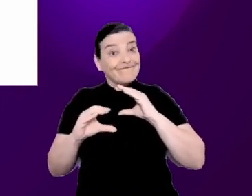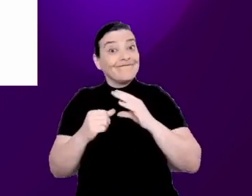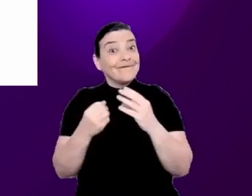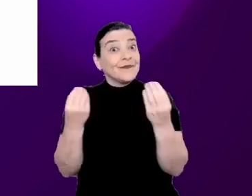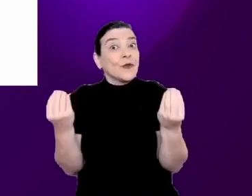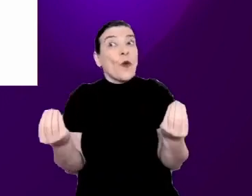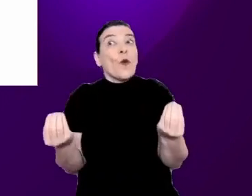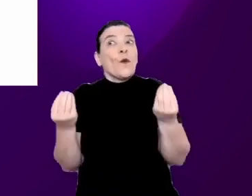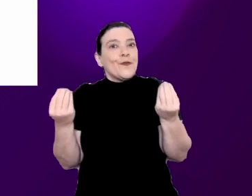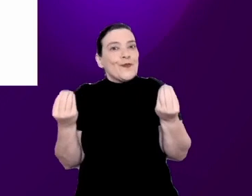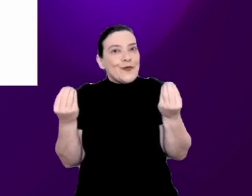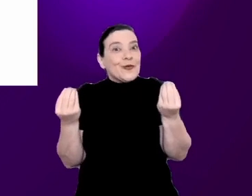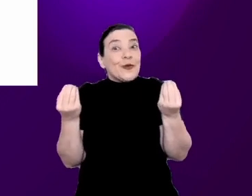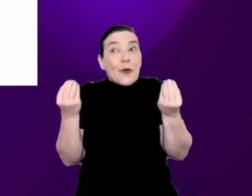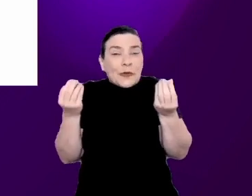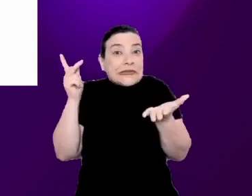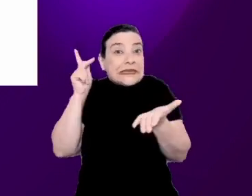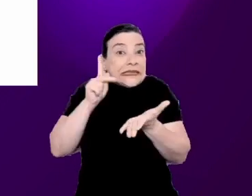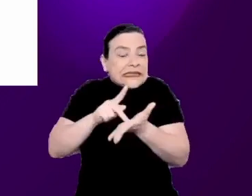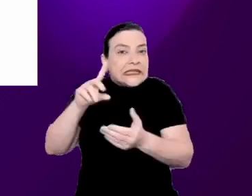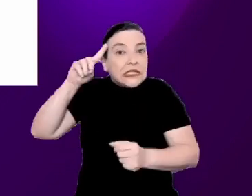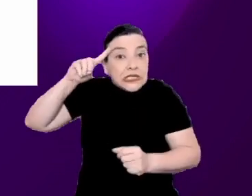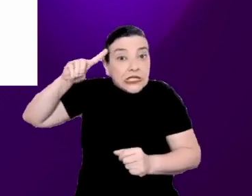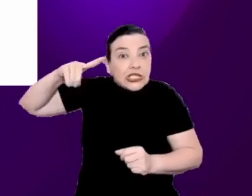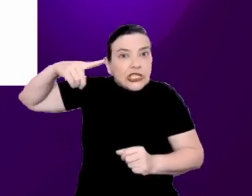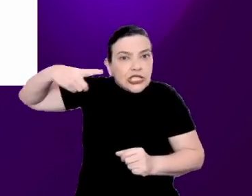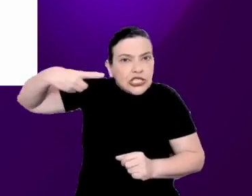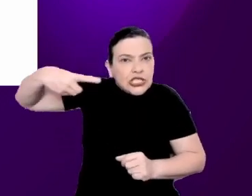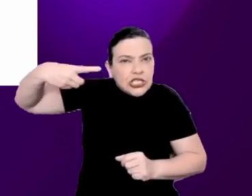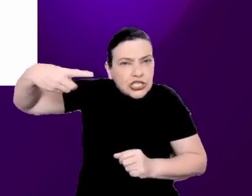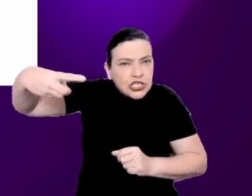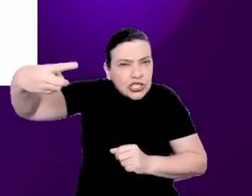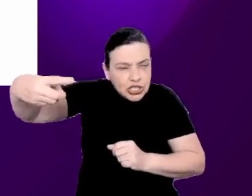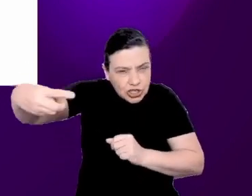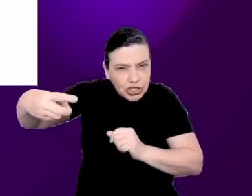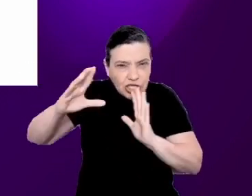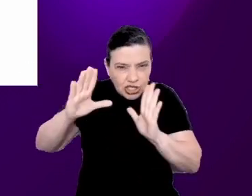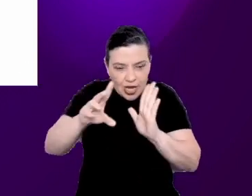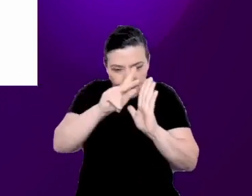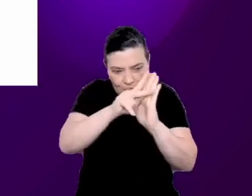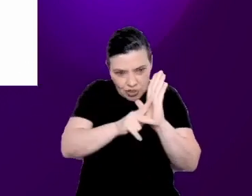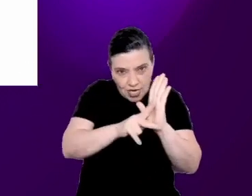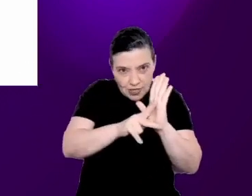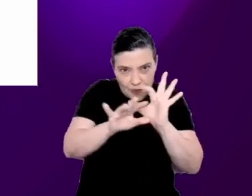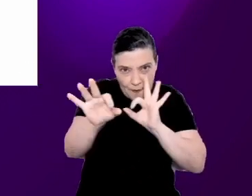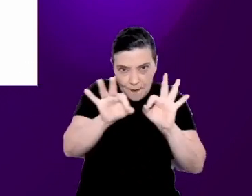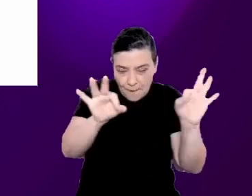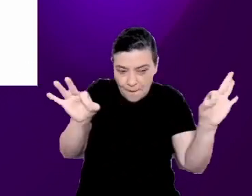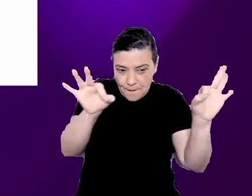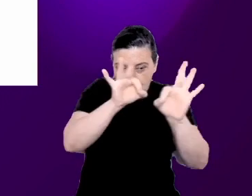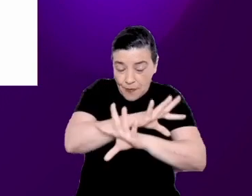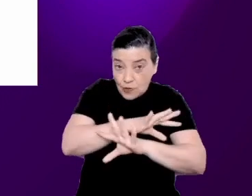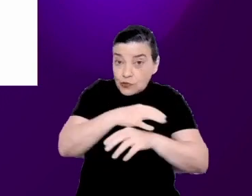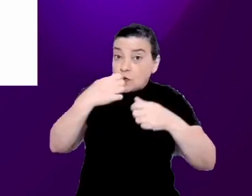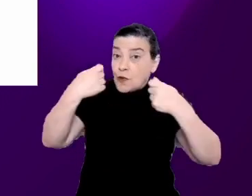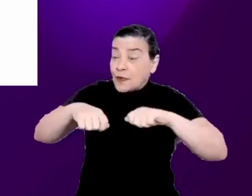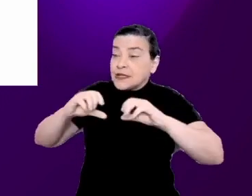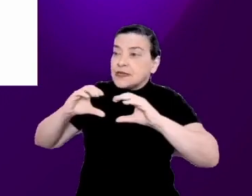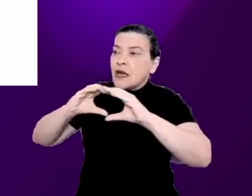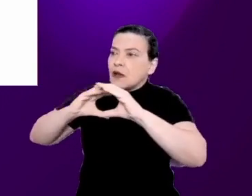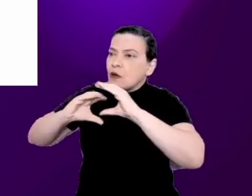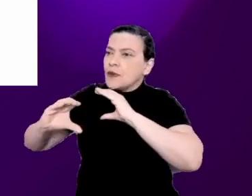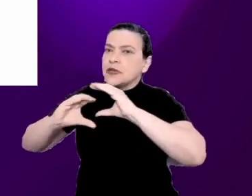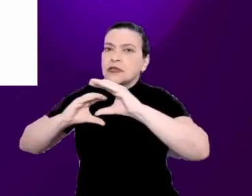a gente garantir no dia a dia, depois desses combinados, que essa comunicação esteja